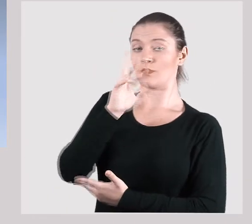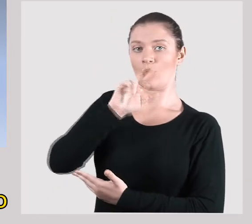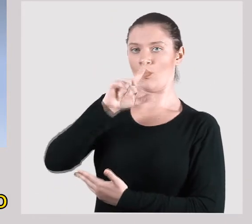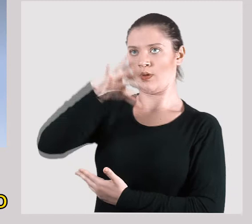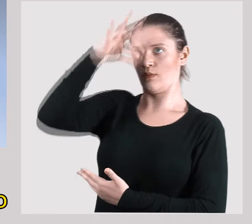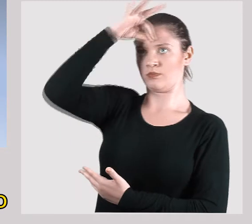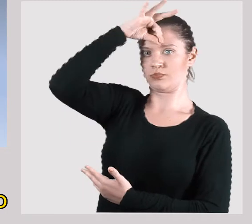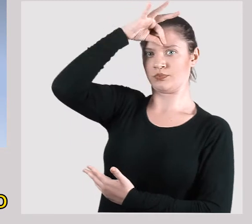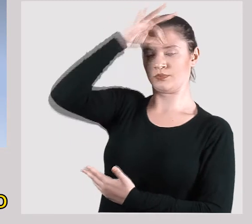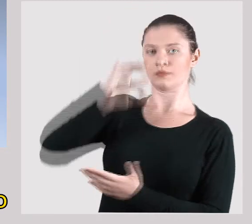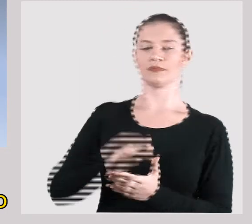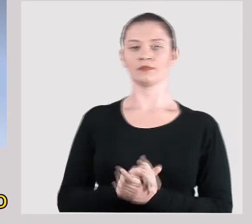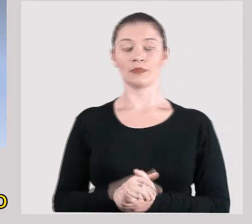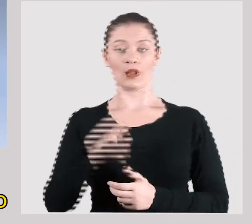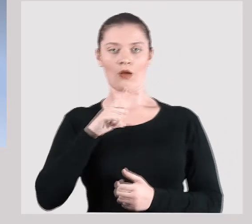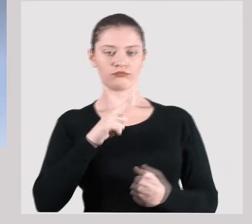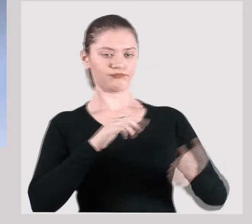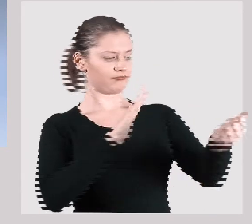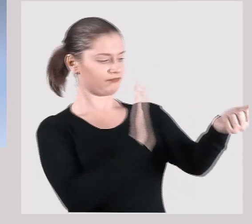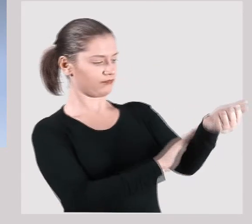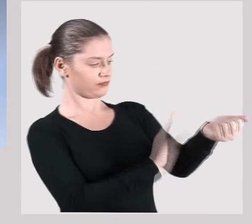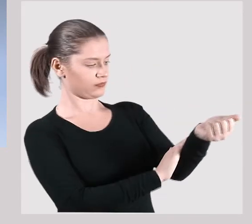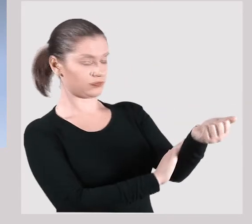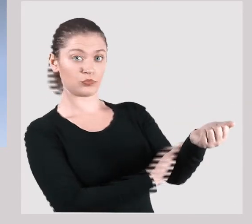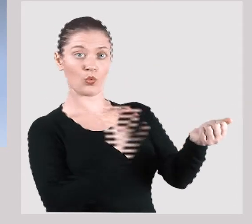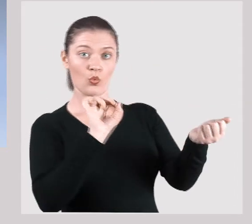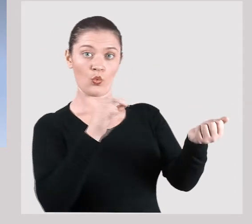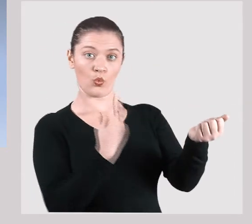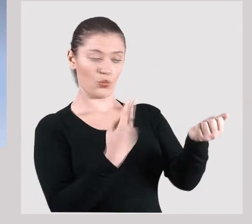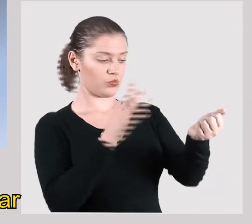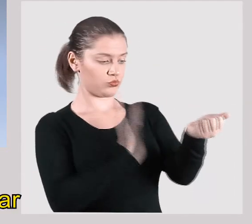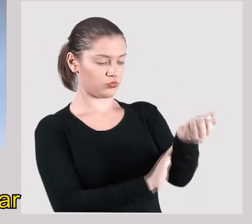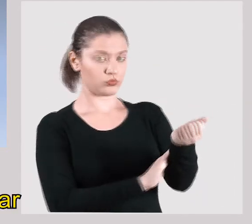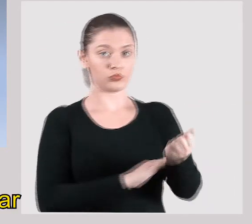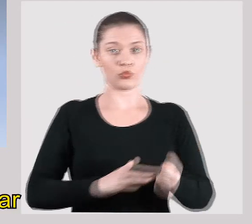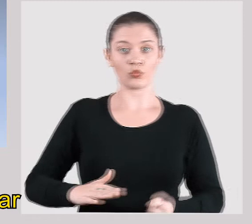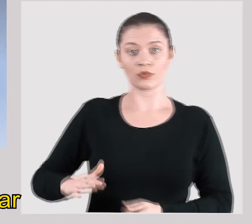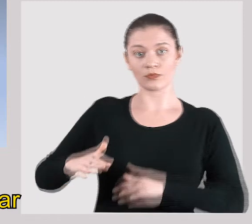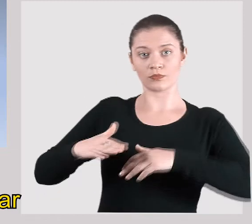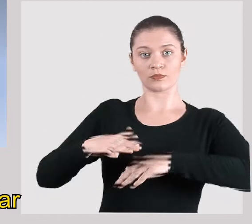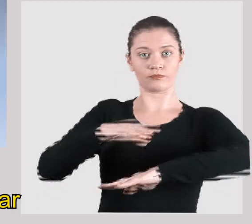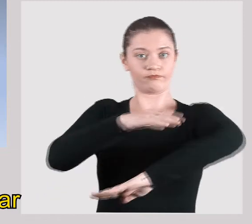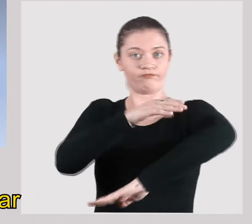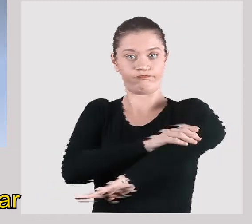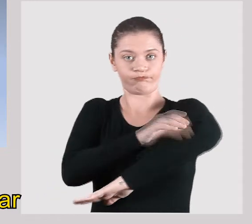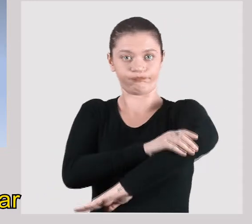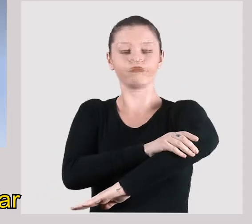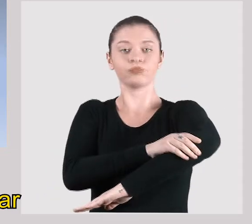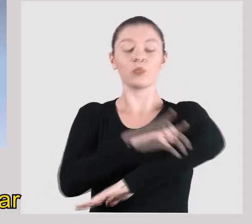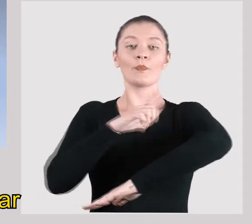clitóris, se tira um pedaço do antebraço, ou um pedaço do dorso, ou um pedaço da coxa. Tem que ter um pedículo